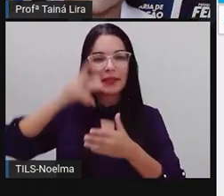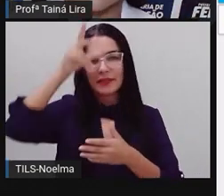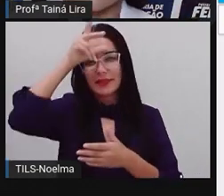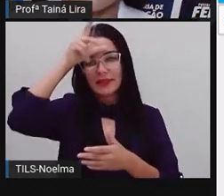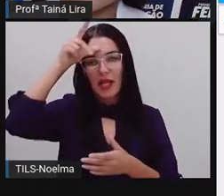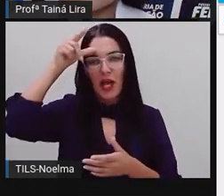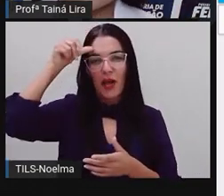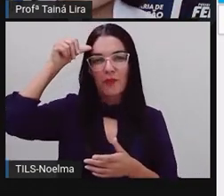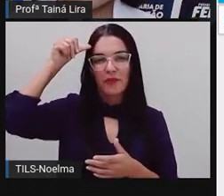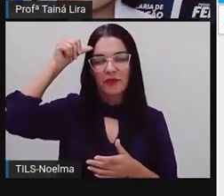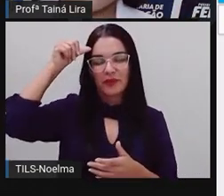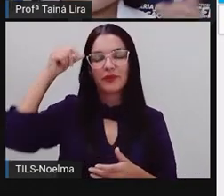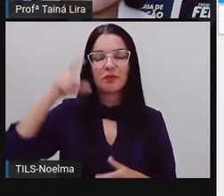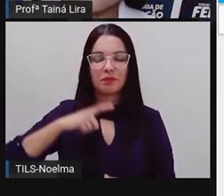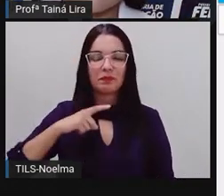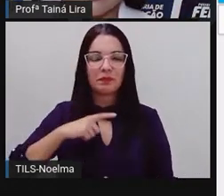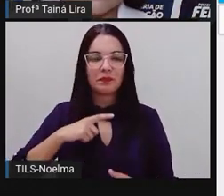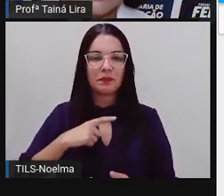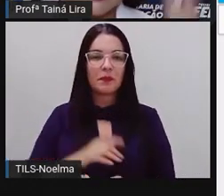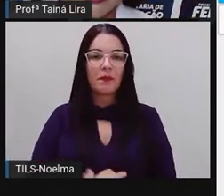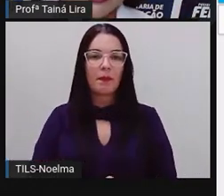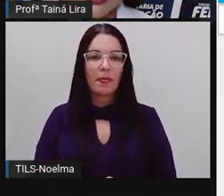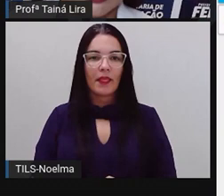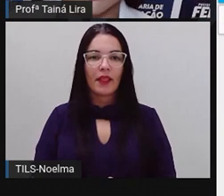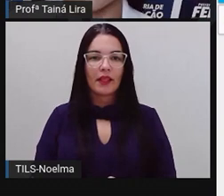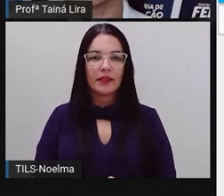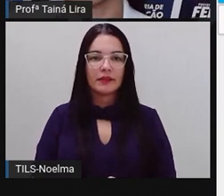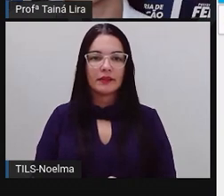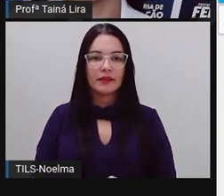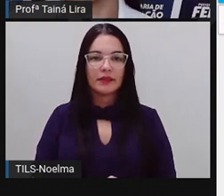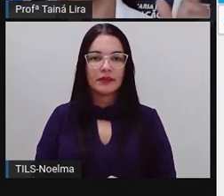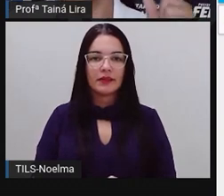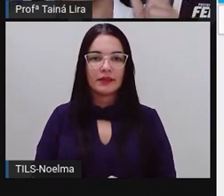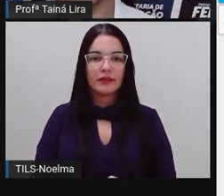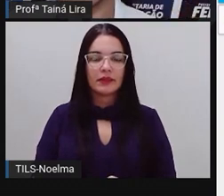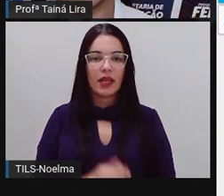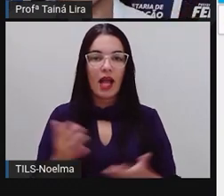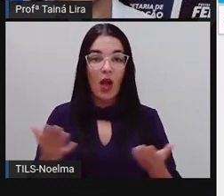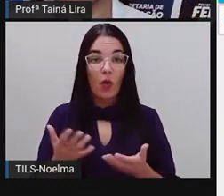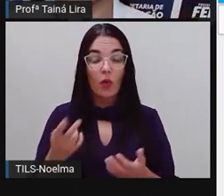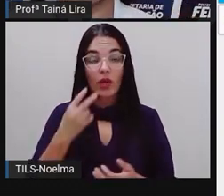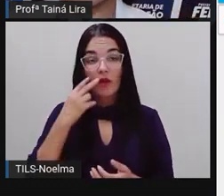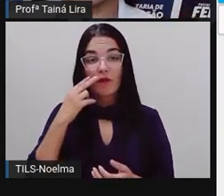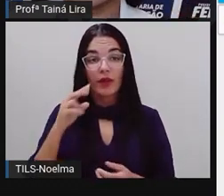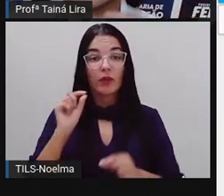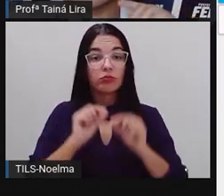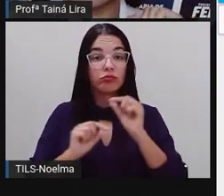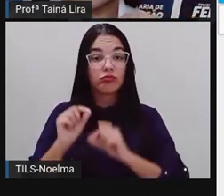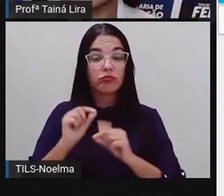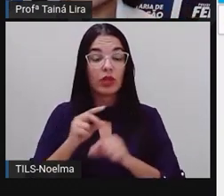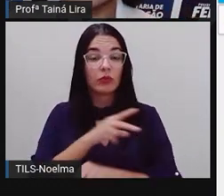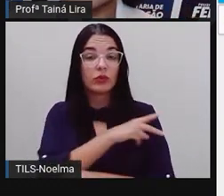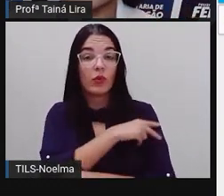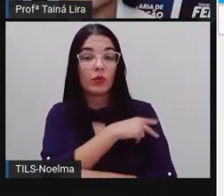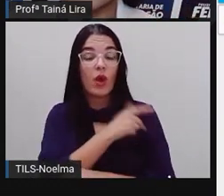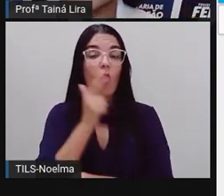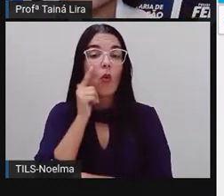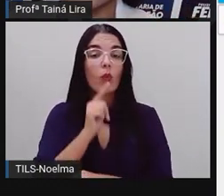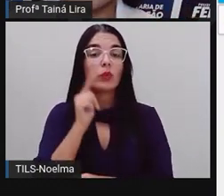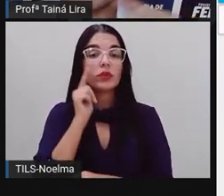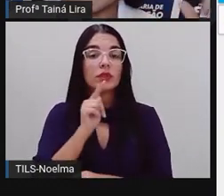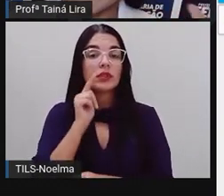mercado de arte né E aí ali na praça de alimentação Então nós vamos agora ver se o segundo ano